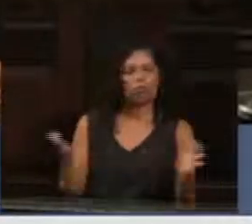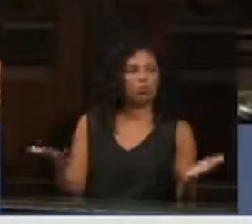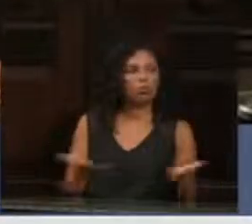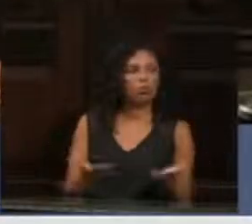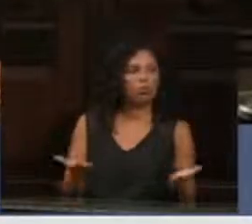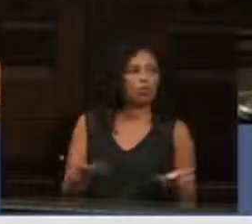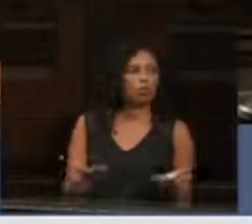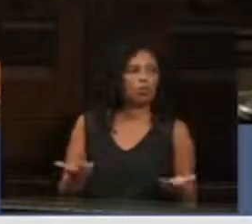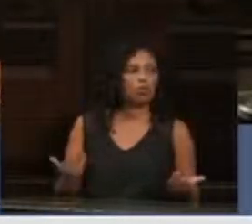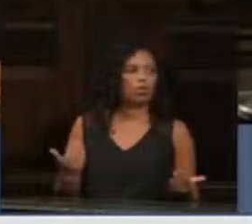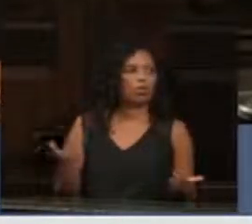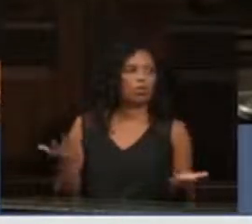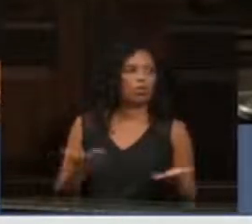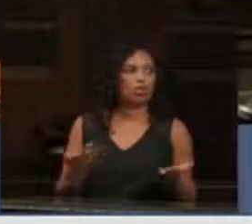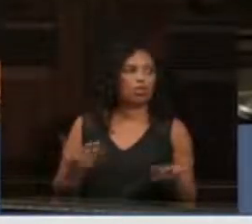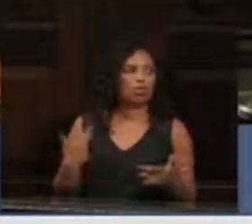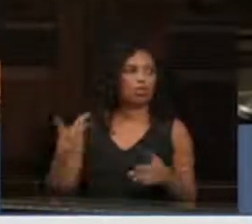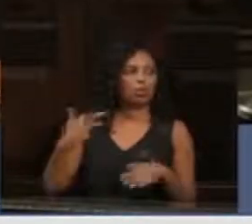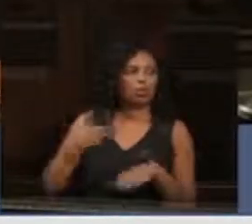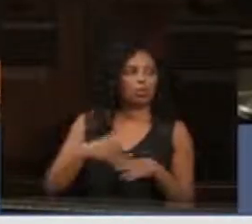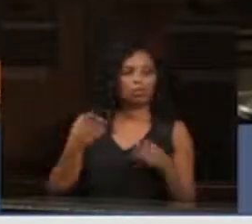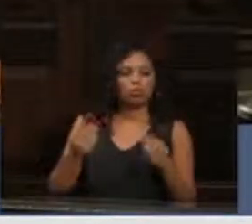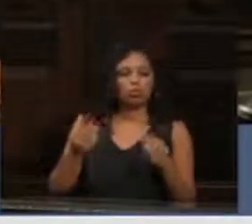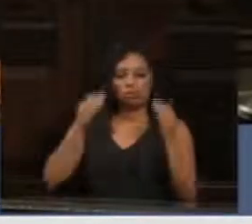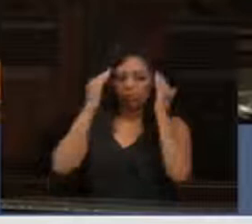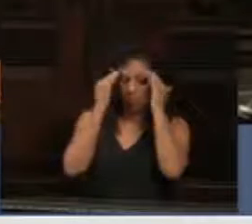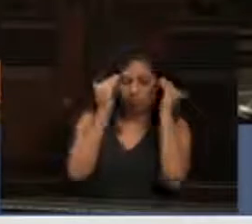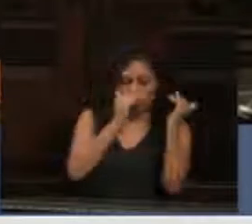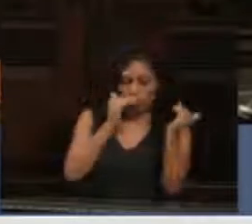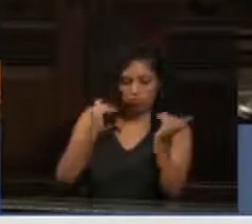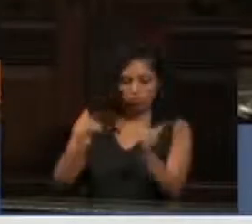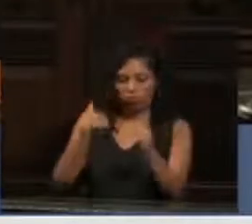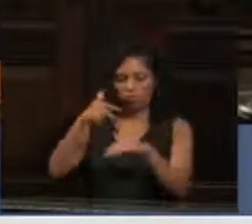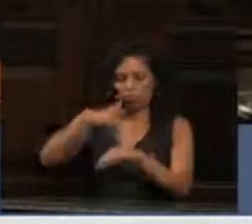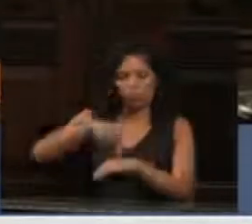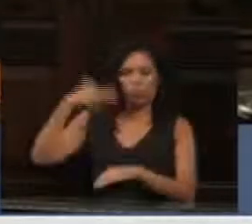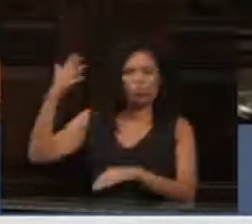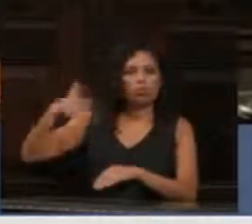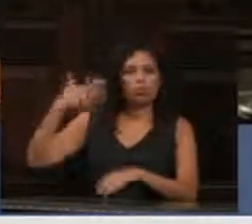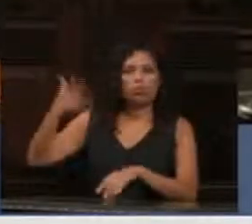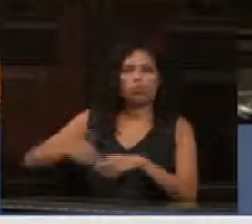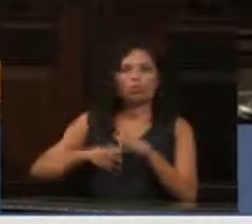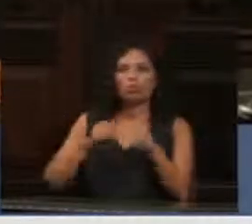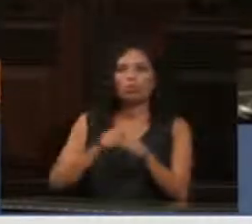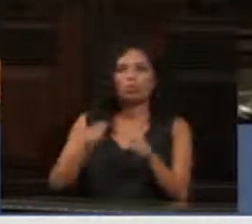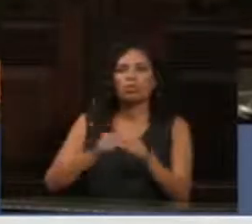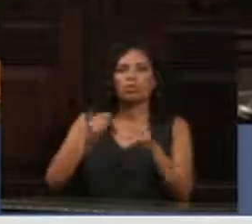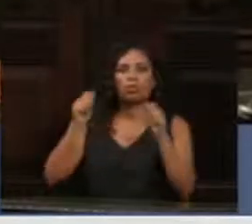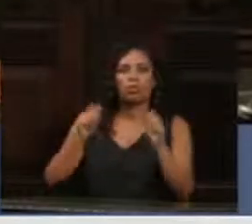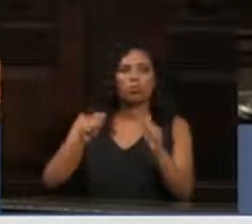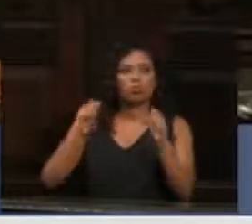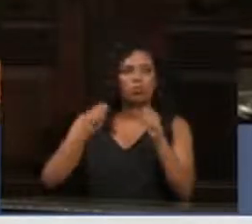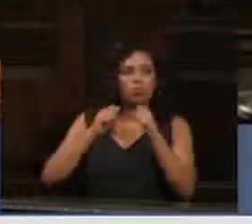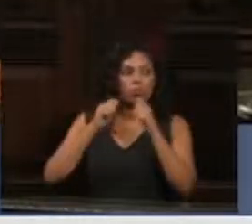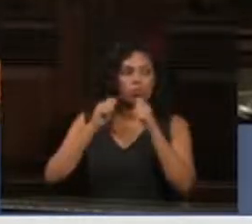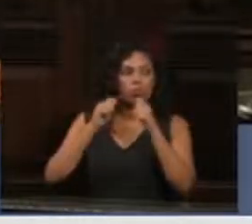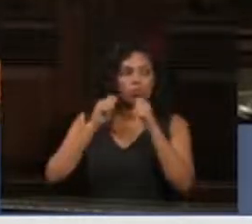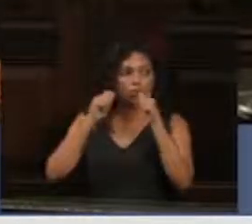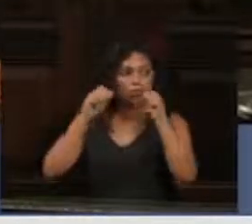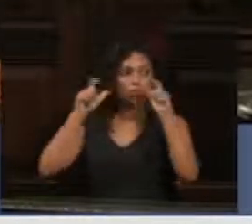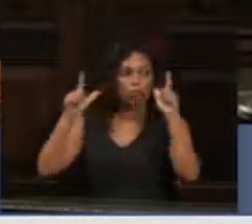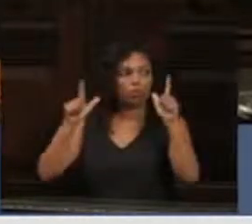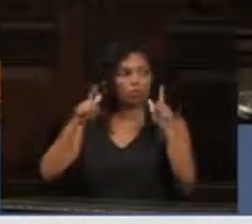Nesse momento eu venho aqui com muito respeito nesse plenário, nessa tribuna, para fazer um alerta